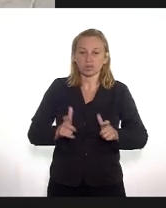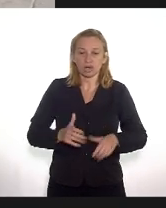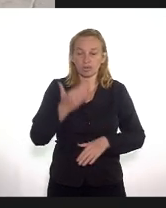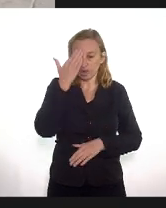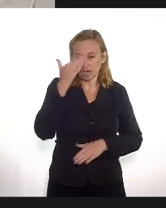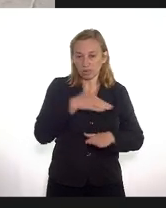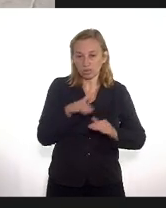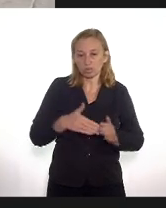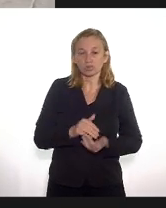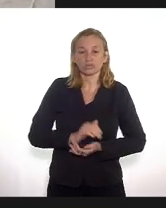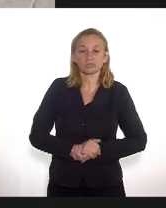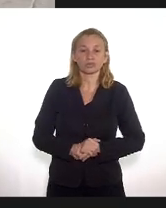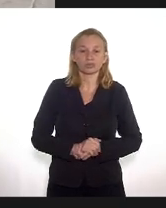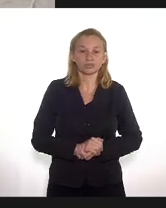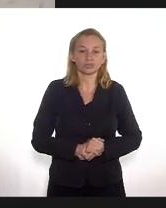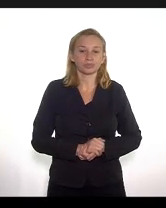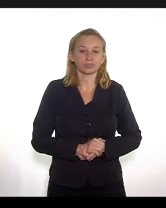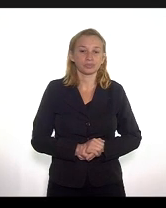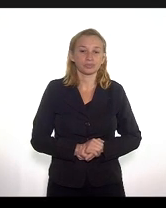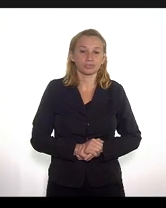todas.